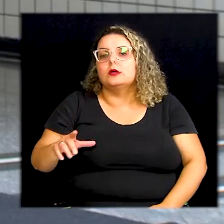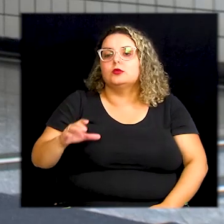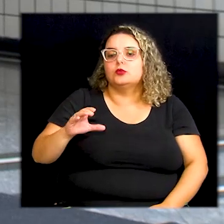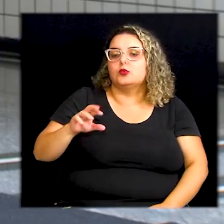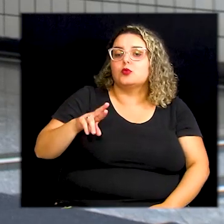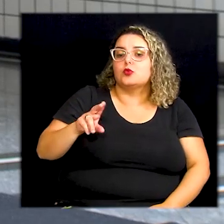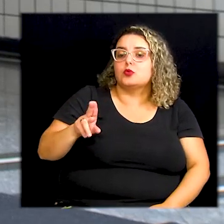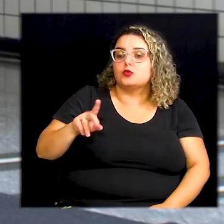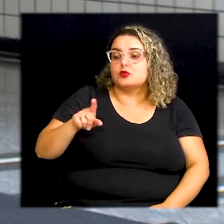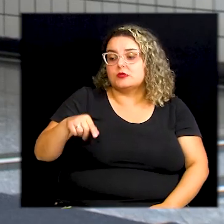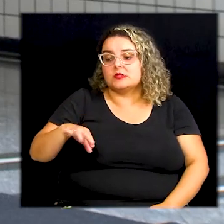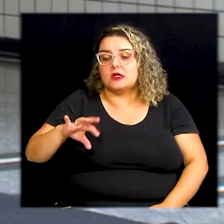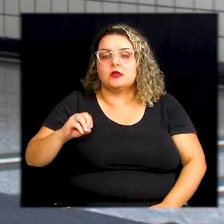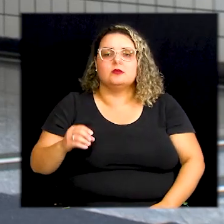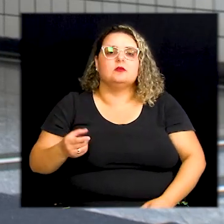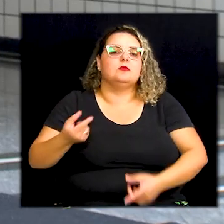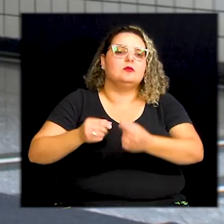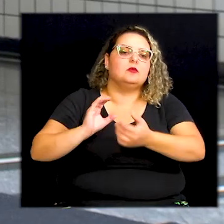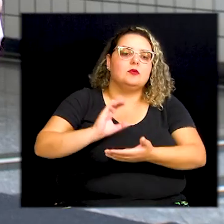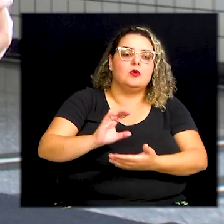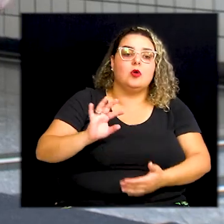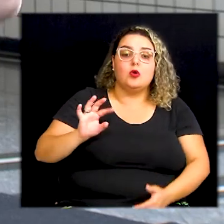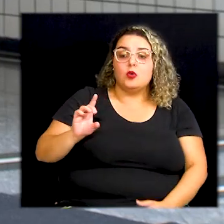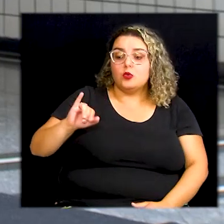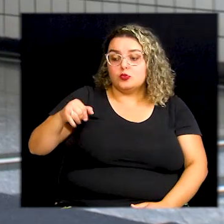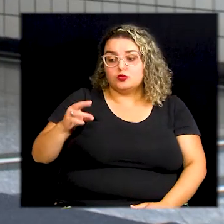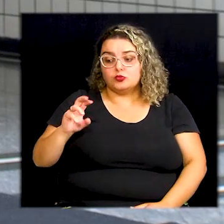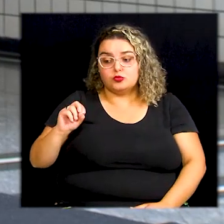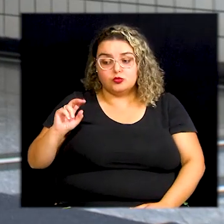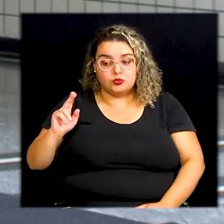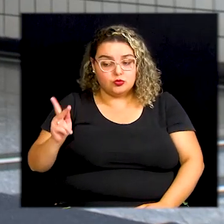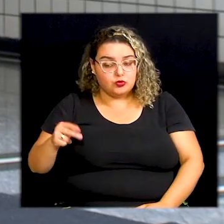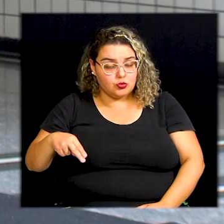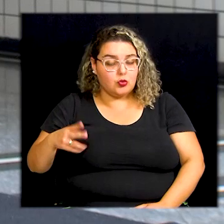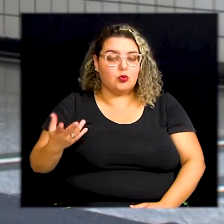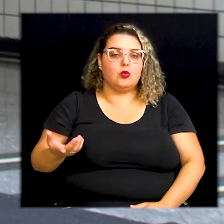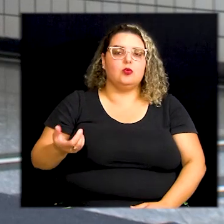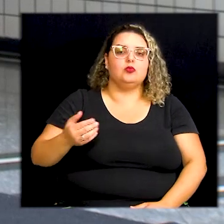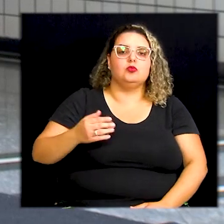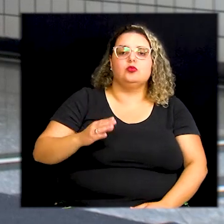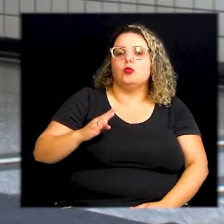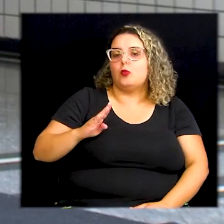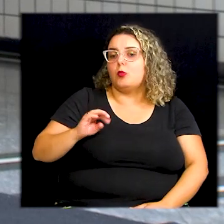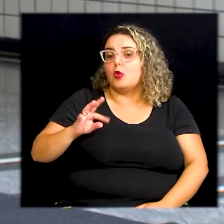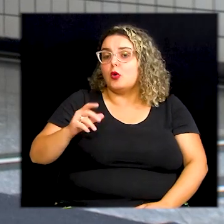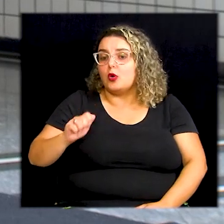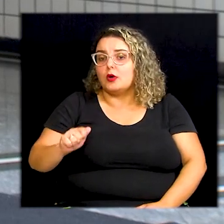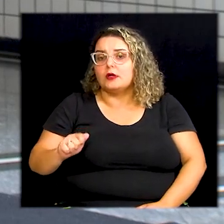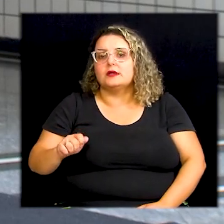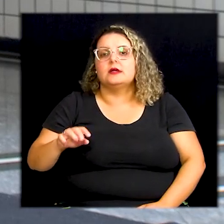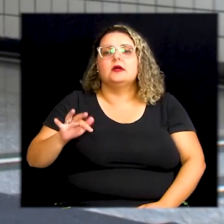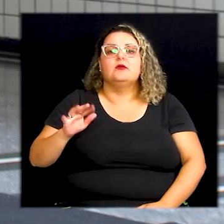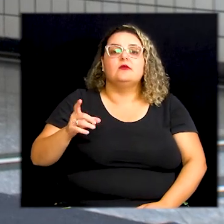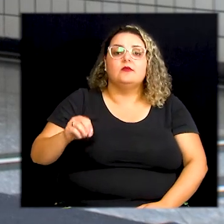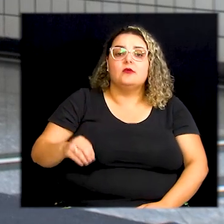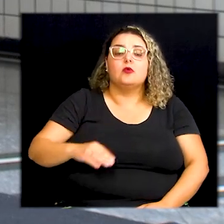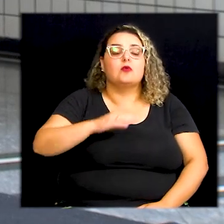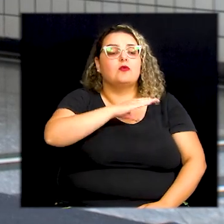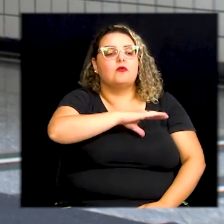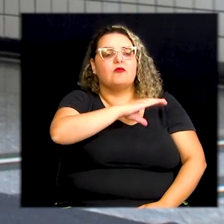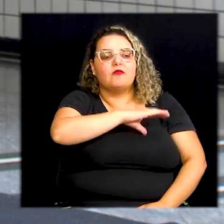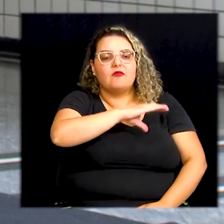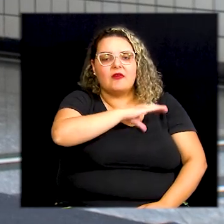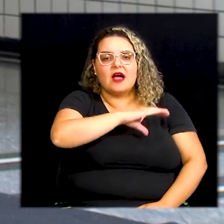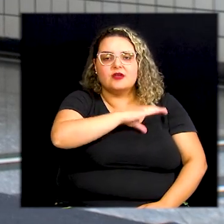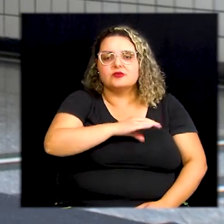Cruzeiro fazendo investimento, você vê o John Textor chegando no Botafogo fazendo investimento, o Vasco da Gama está buscando uma parceria